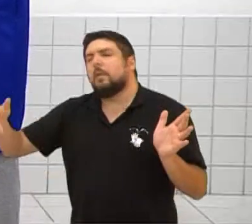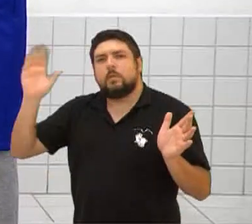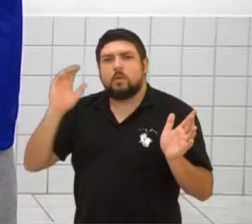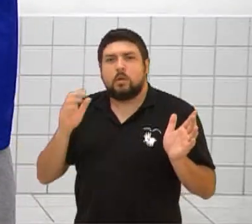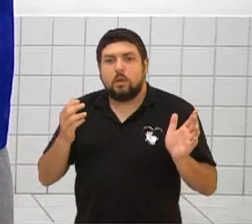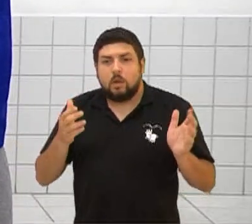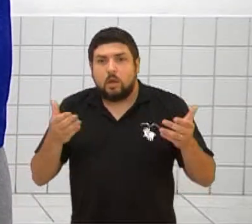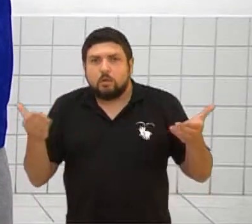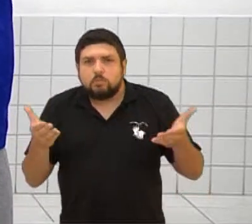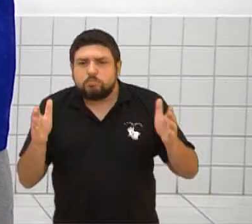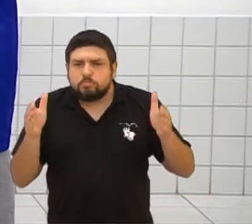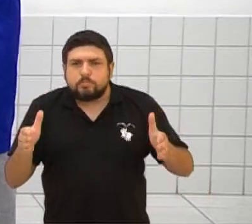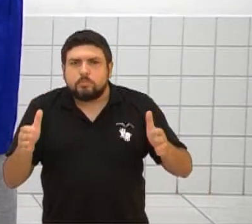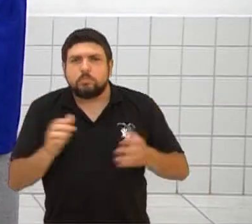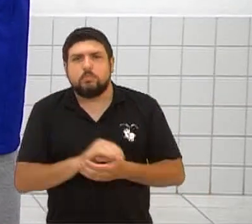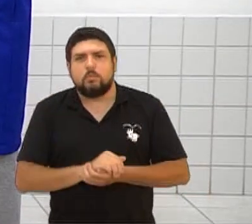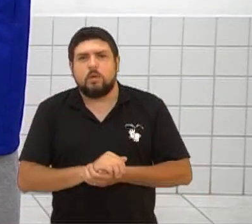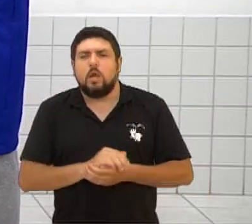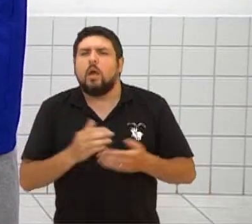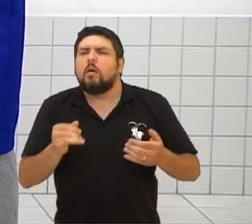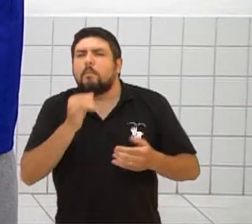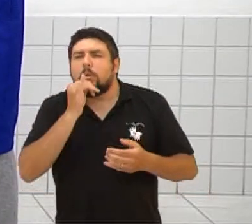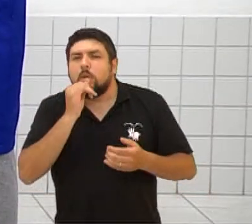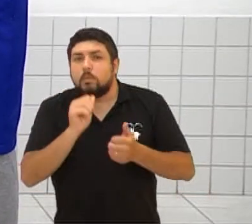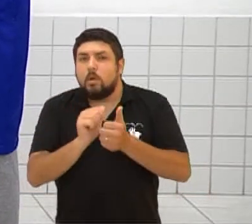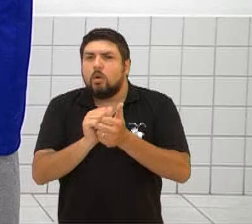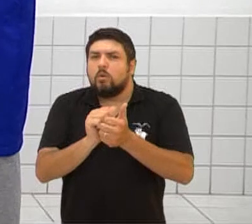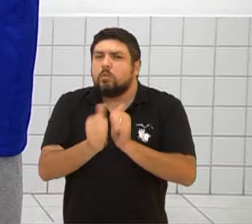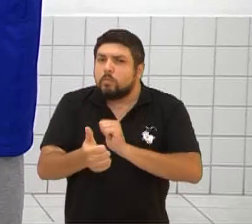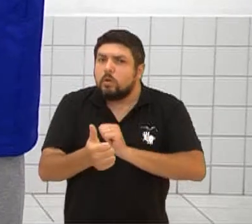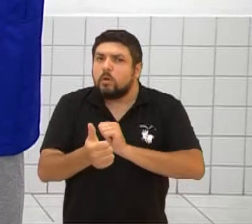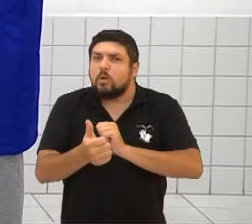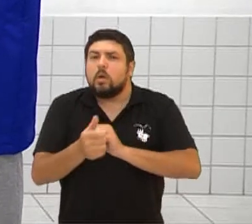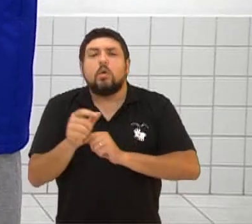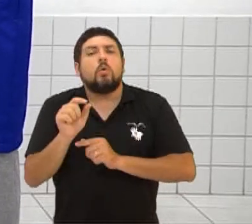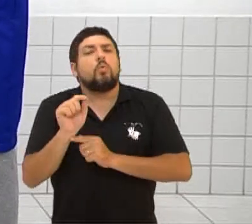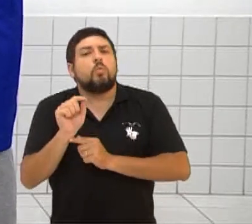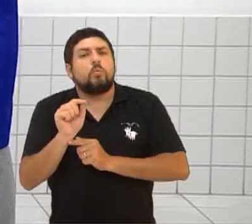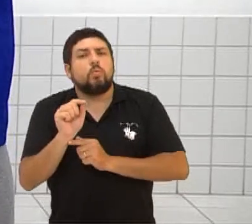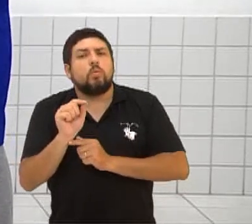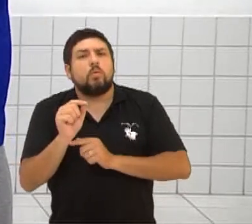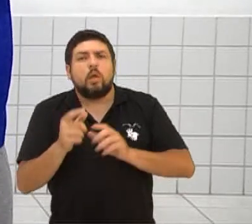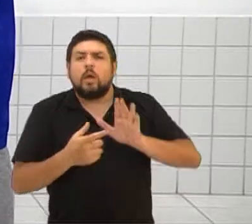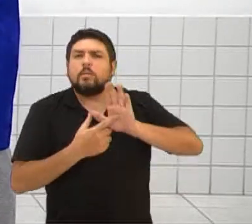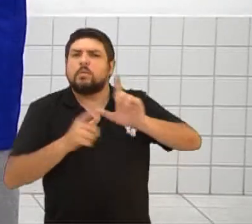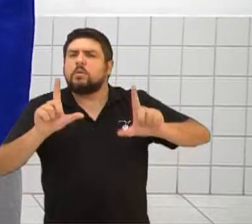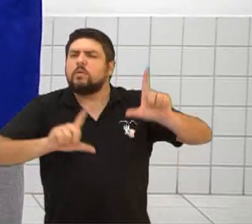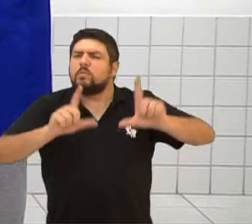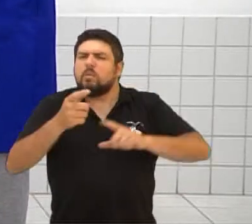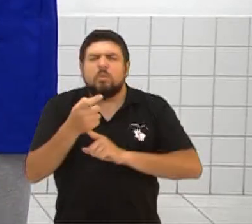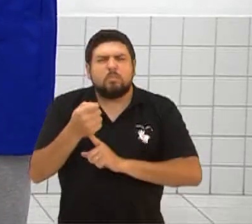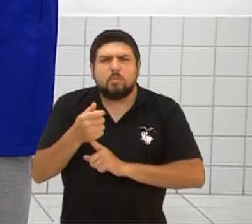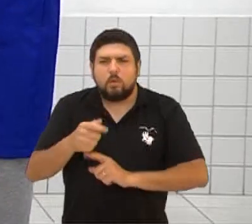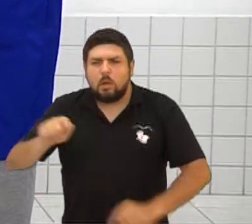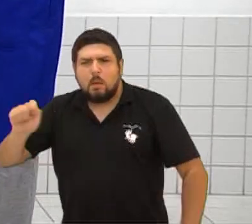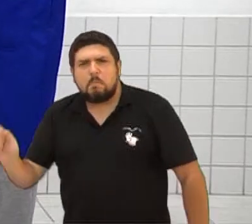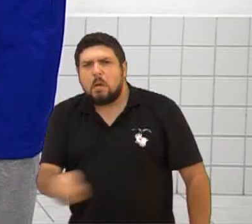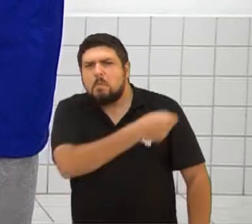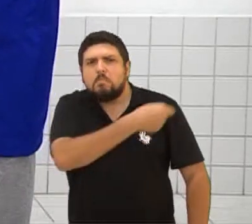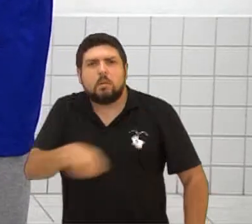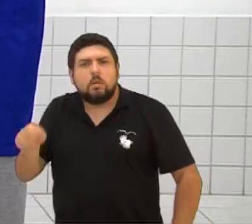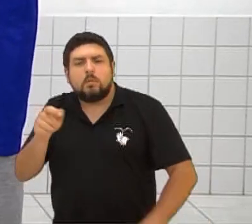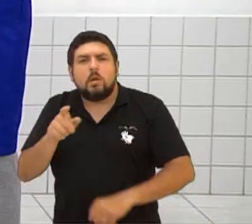um esporte que não é transmitido em TV aberta, né, professor, que é o tênis. Sim. E por que o tênis não tem essa previsão